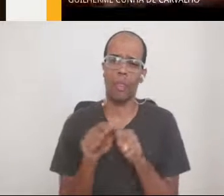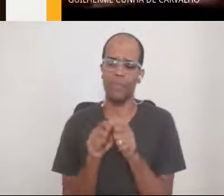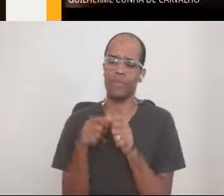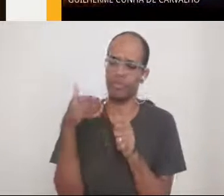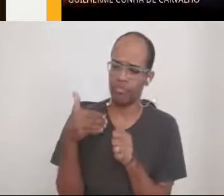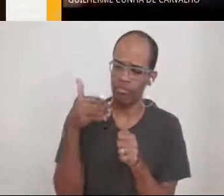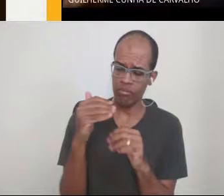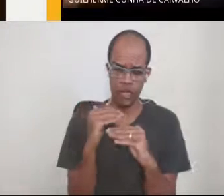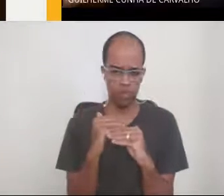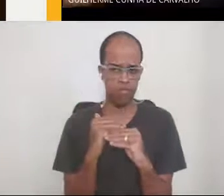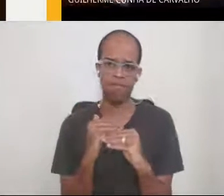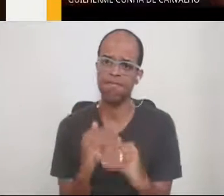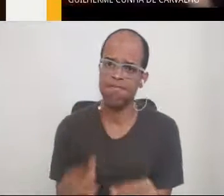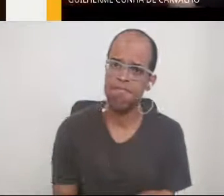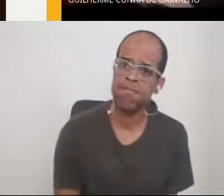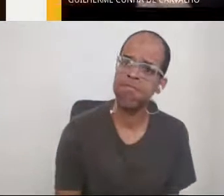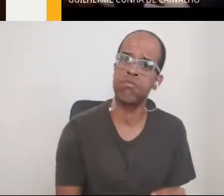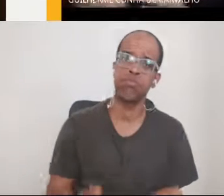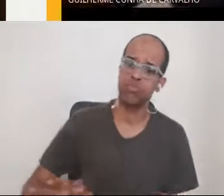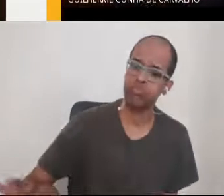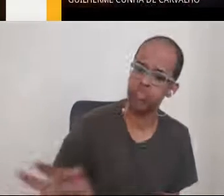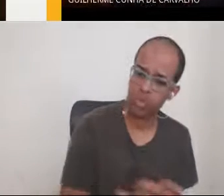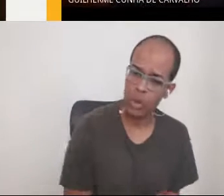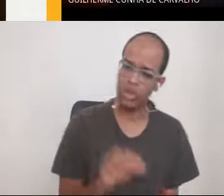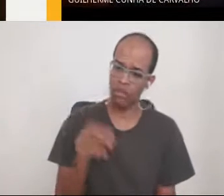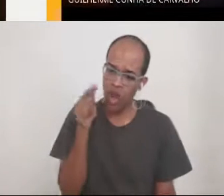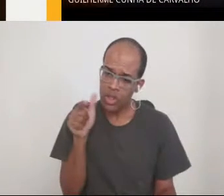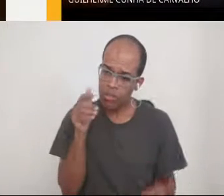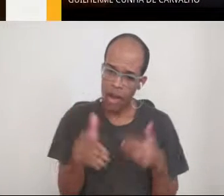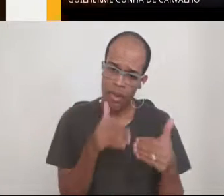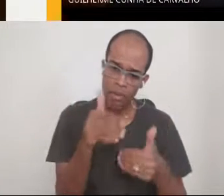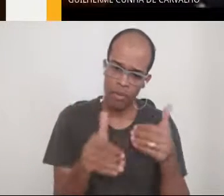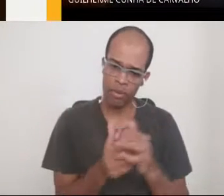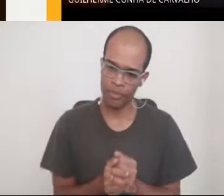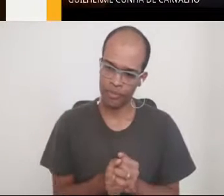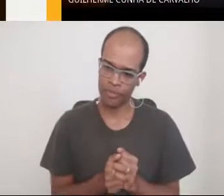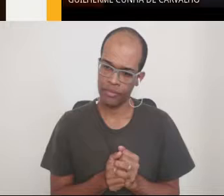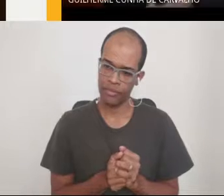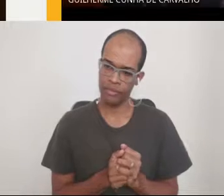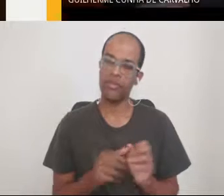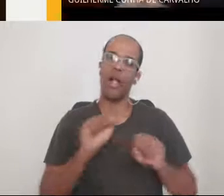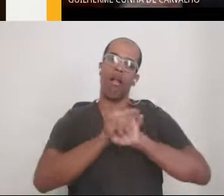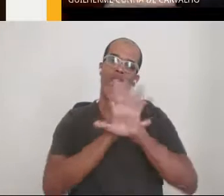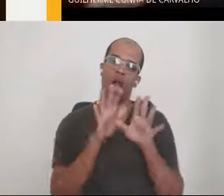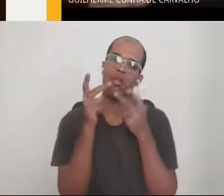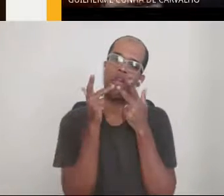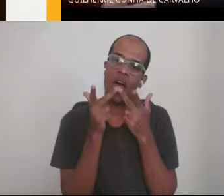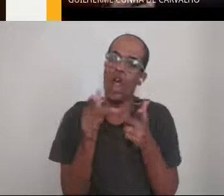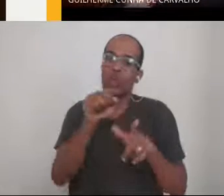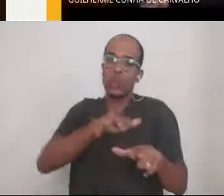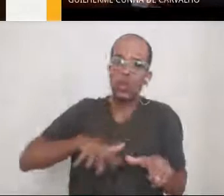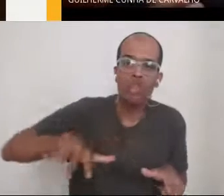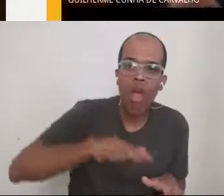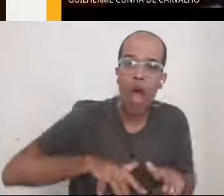certa uniformidade, ou seja, com todas as matérias, avançar um pouquinho. Claro que, assim, a gente está falando assim em geral, porque